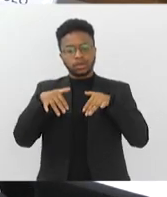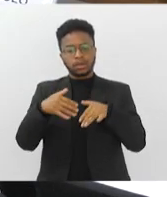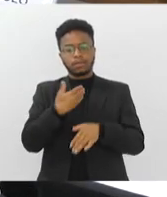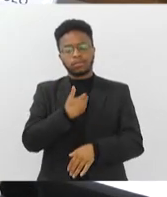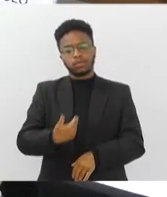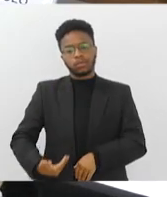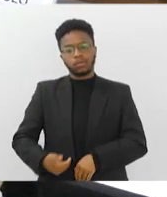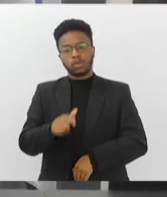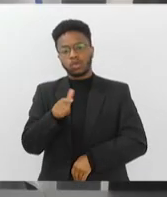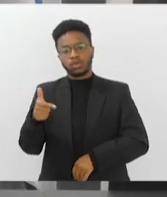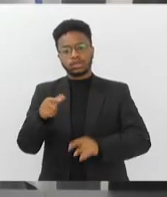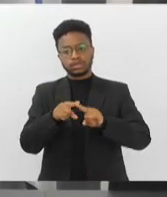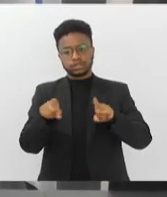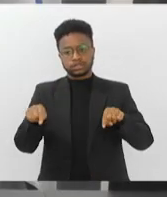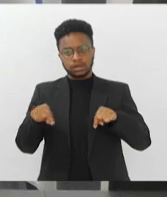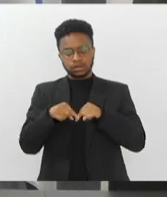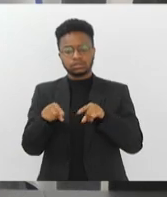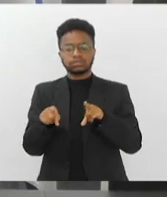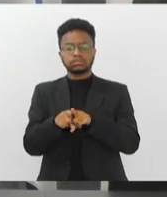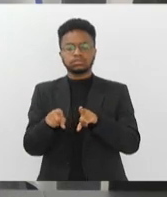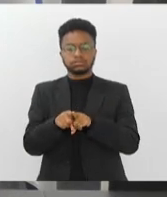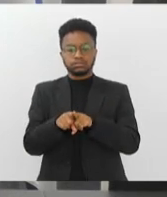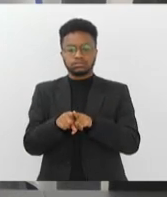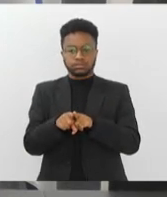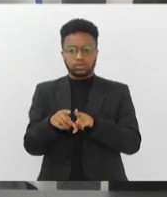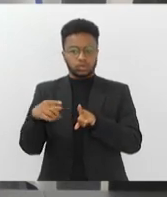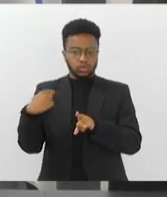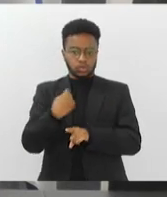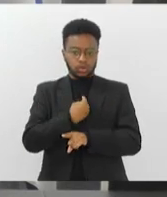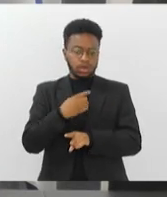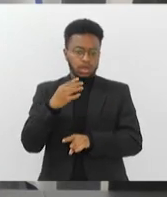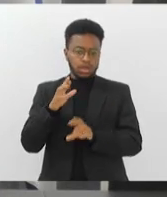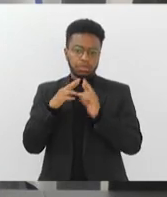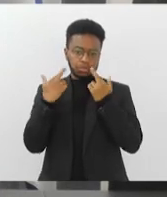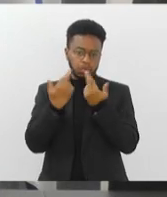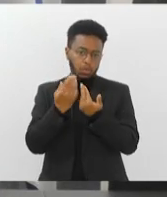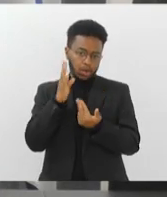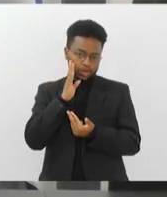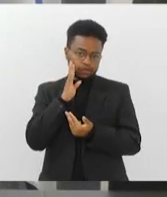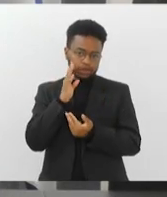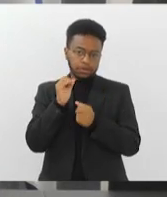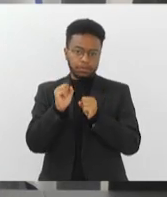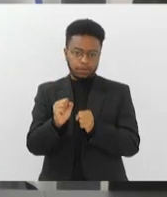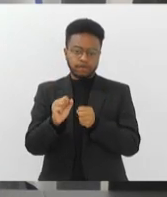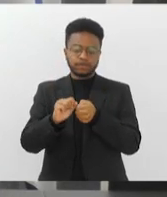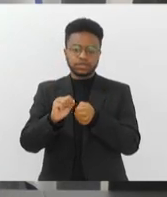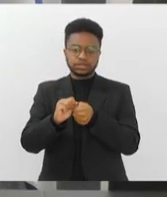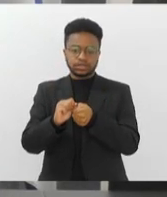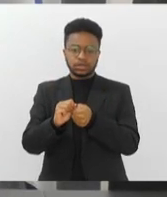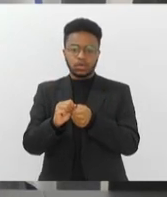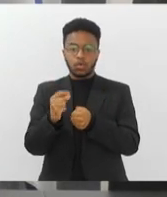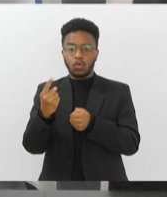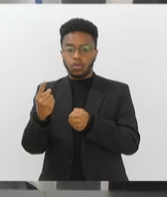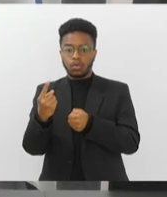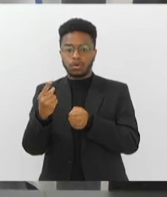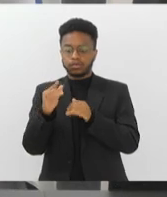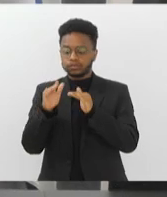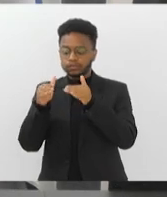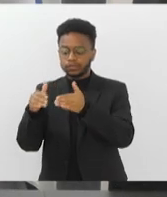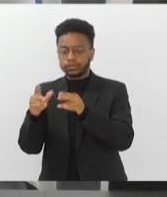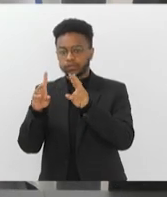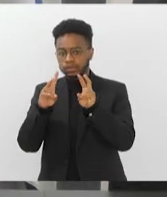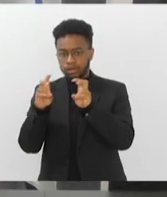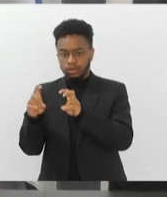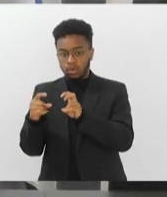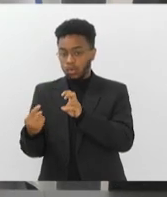outro tom, fazer uma, na própria reunião nossa, numa quarta-feira, fazer uma extraordinária sobre o tema, o único